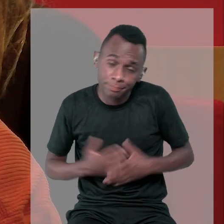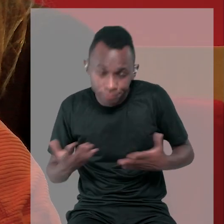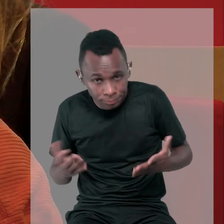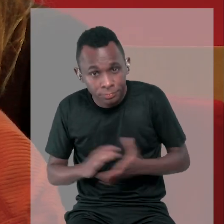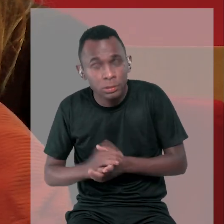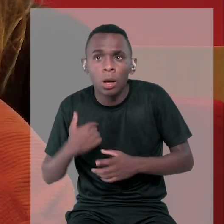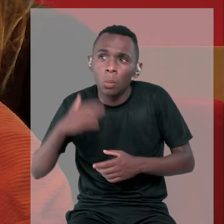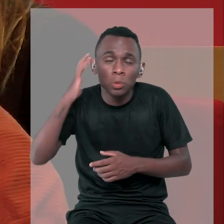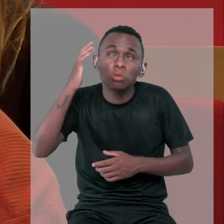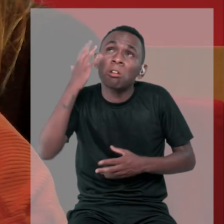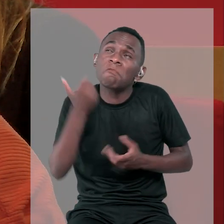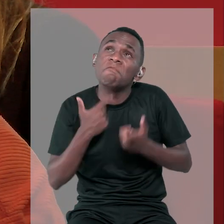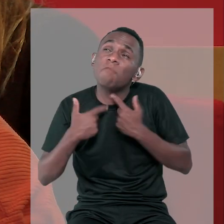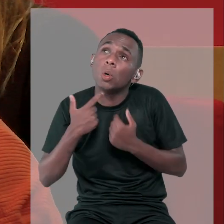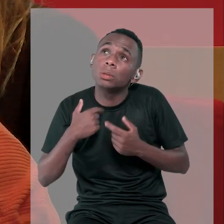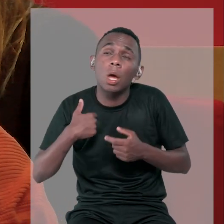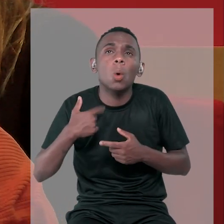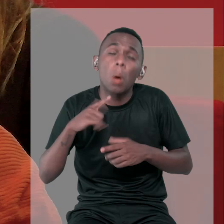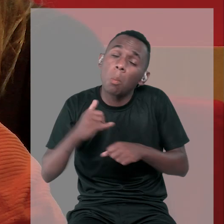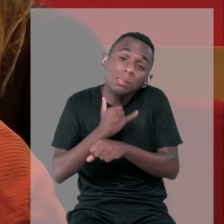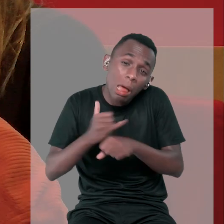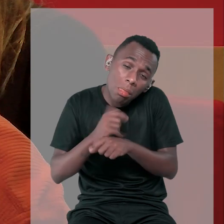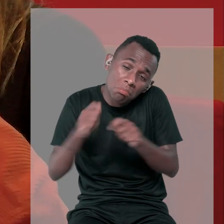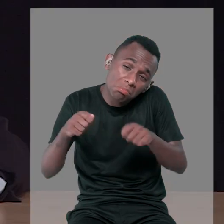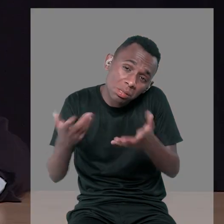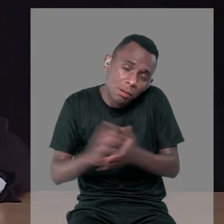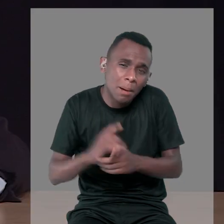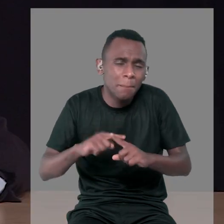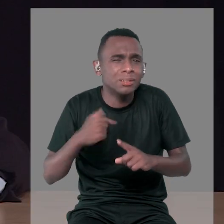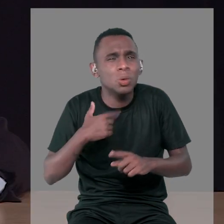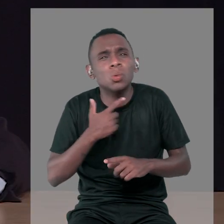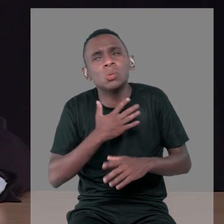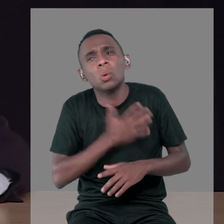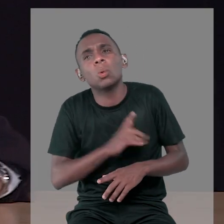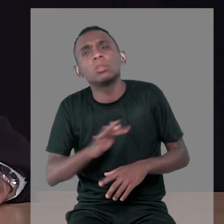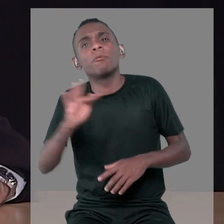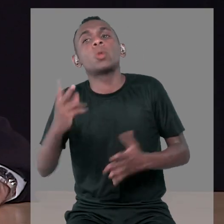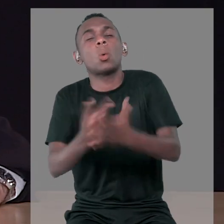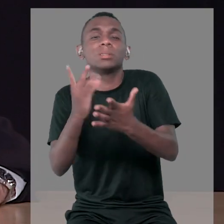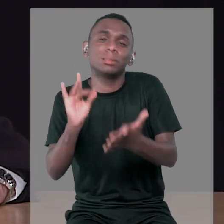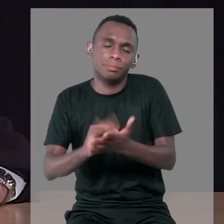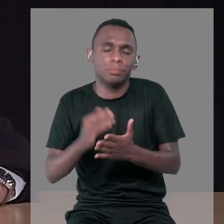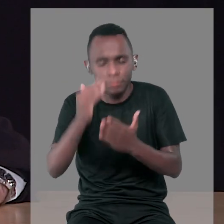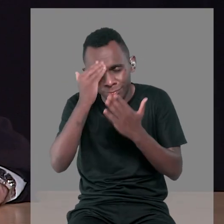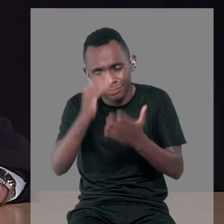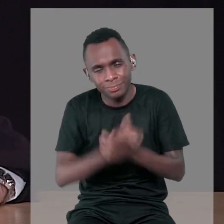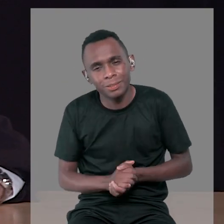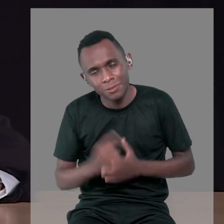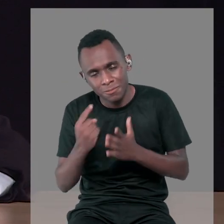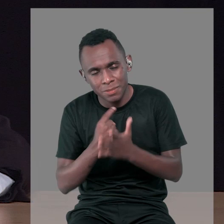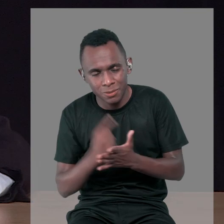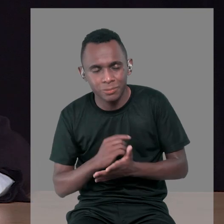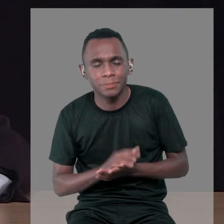agora como um instrumento, mas eu não gosto de vê-la como perspectiva. Obrigado, Rosa, pelas suas considerações.